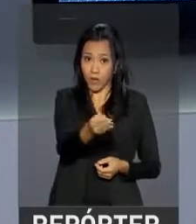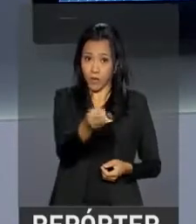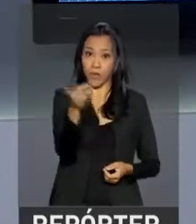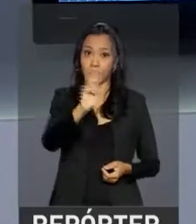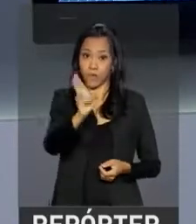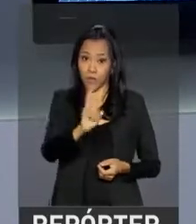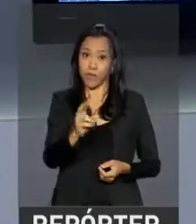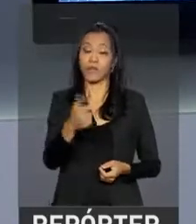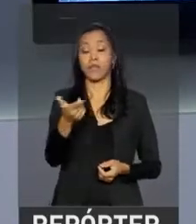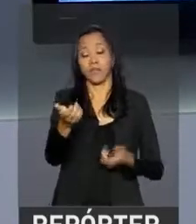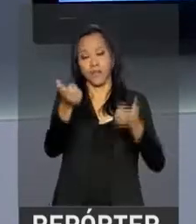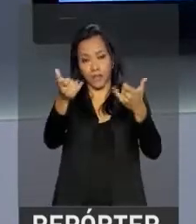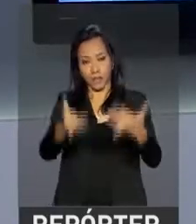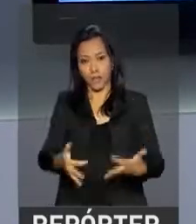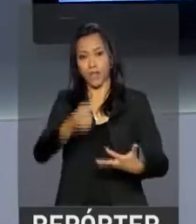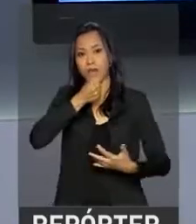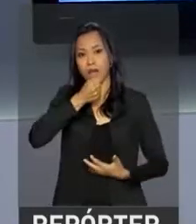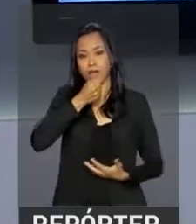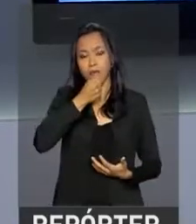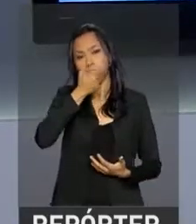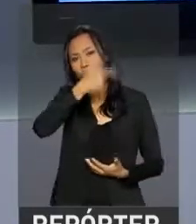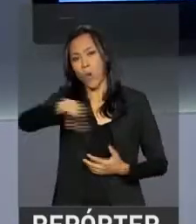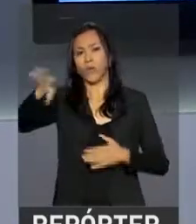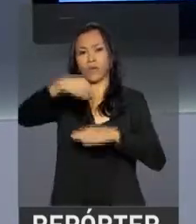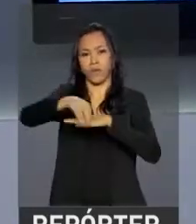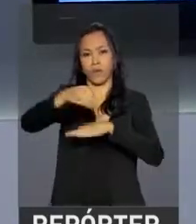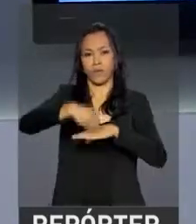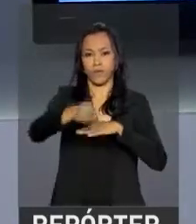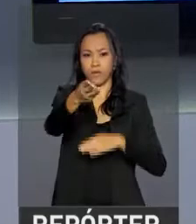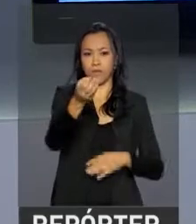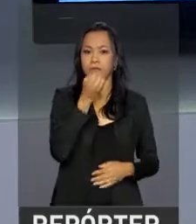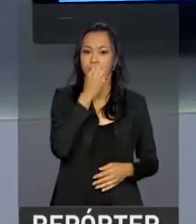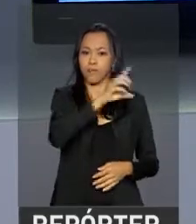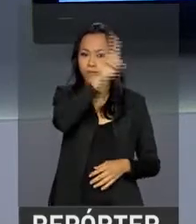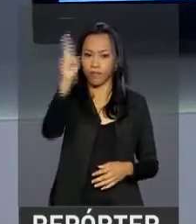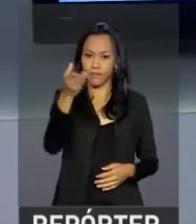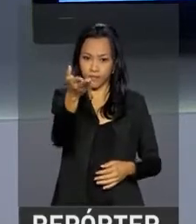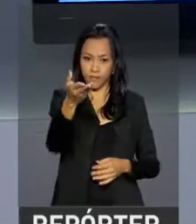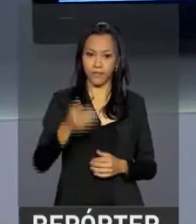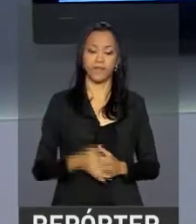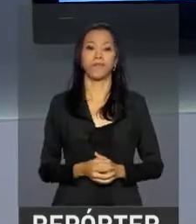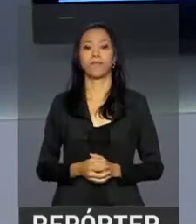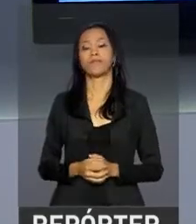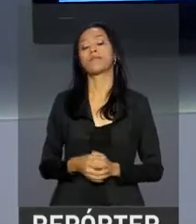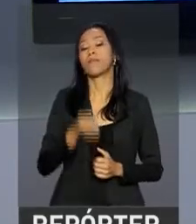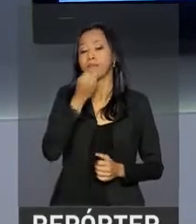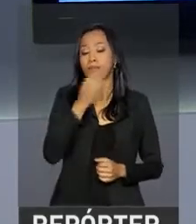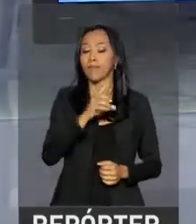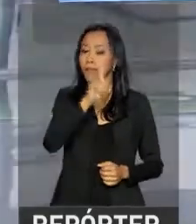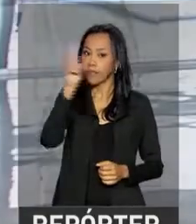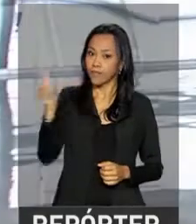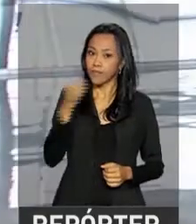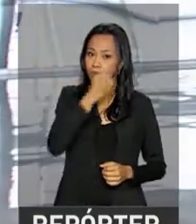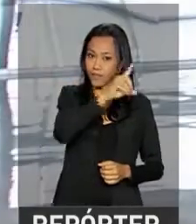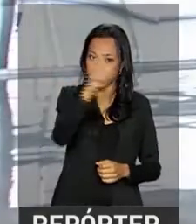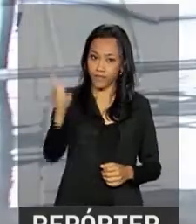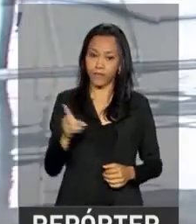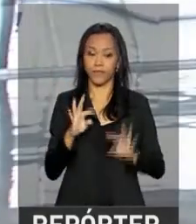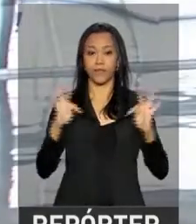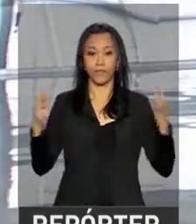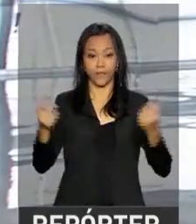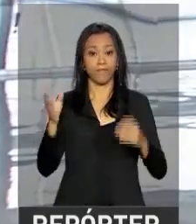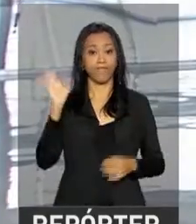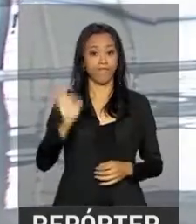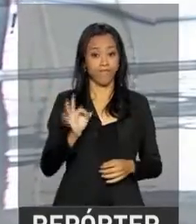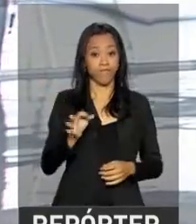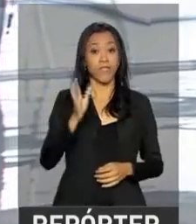repórter Mara Knupp tem ao vivo outras informações. Bom dia, Mara. Bom dia, Carol. Bom dia a todos. É isso mesmo, Carolina. Olha,